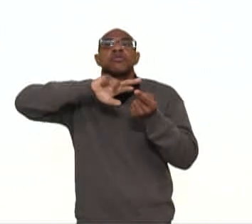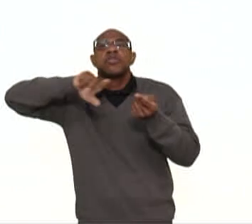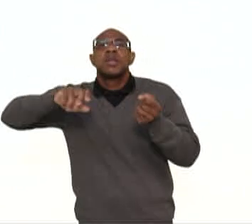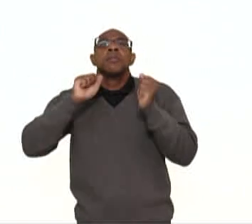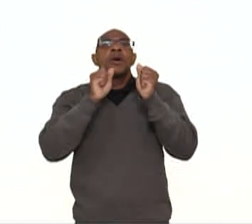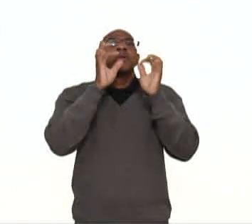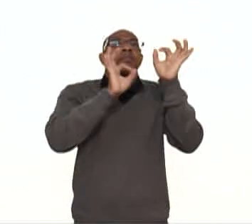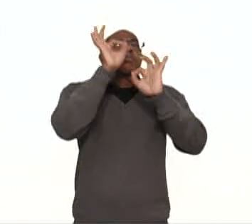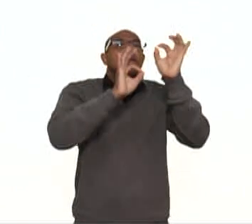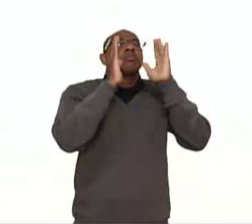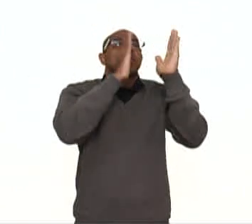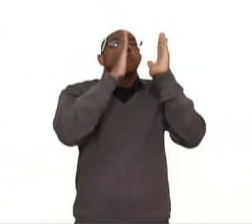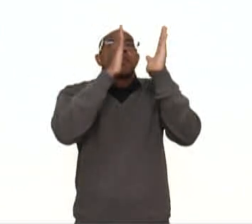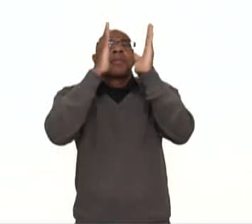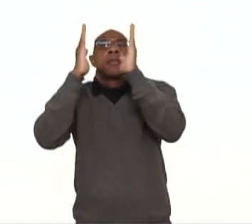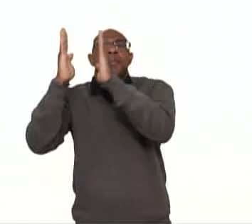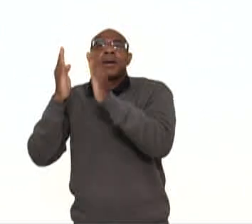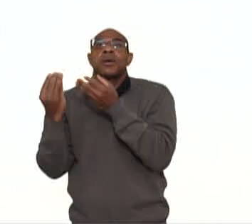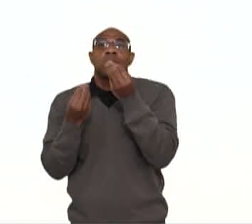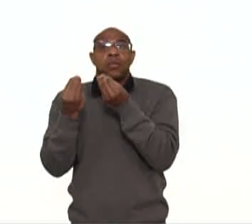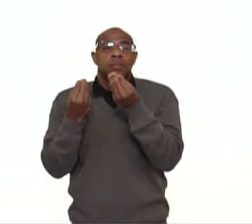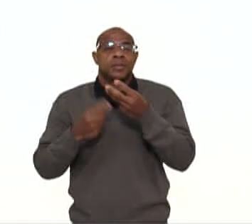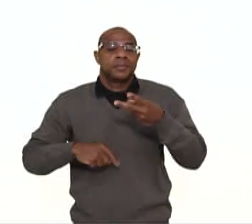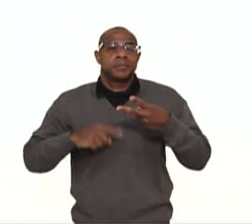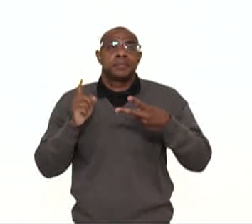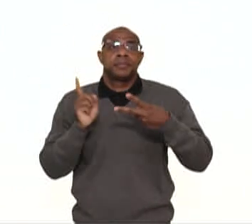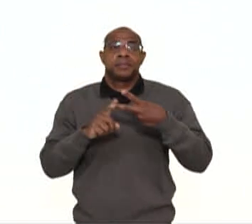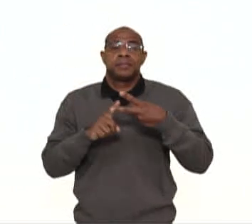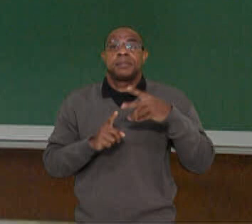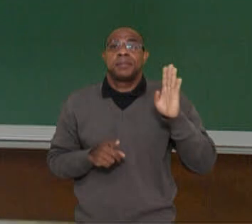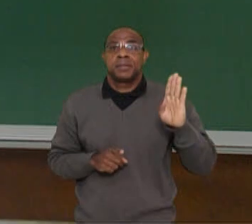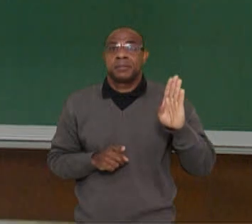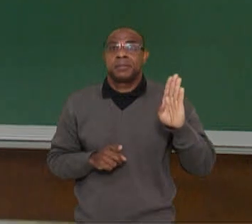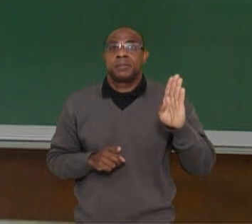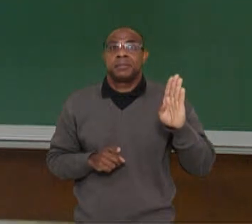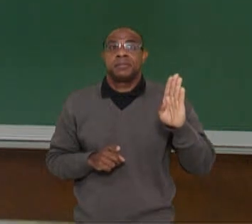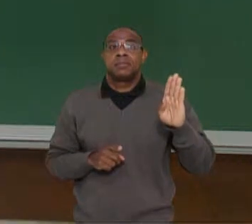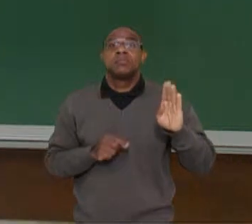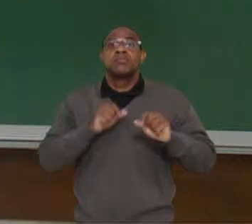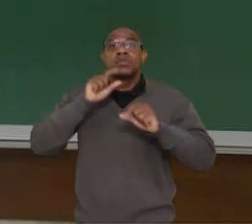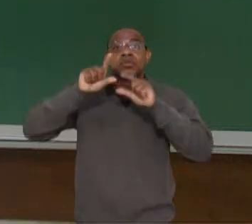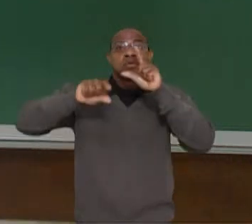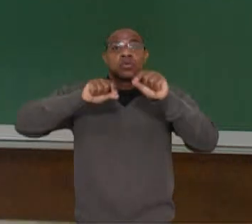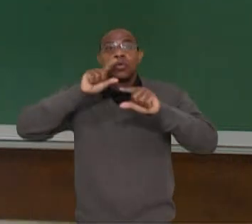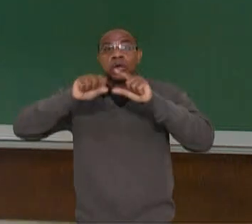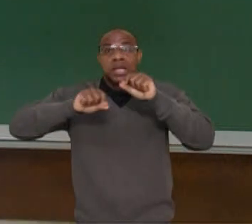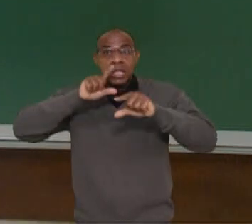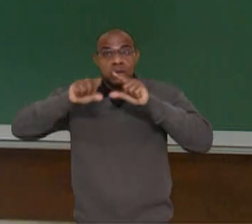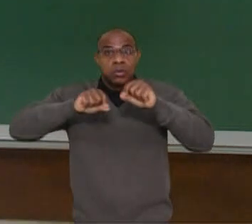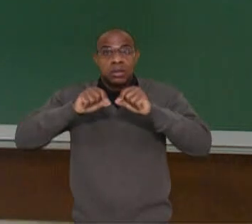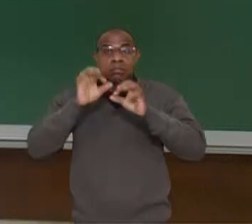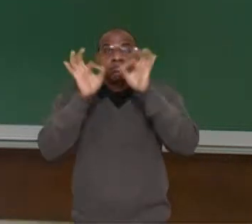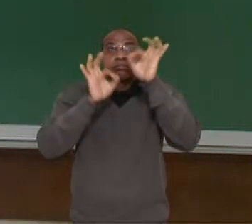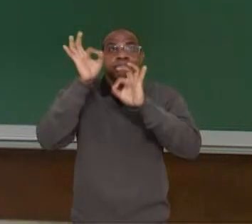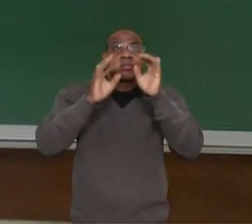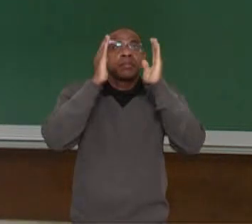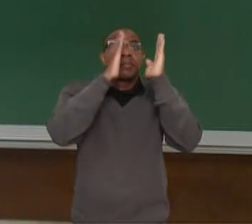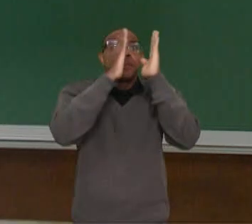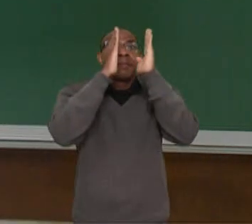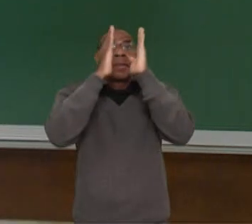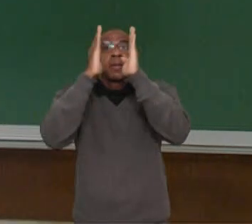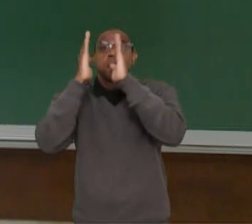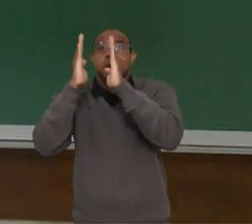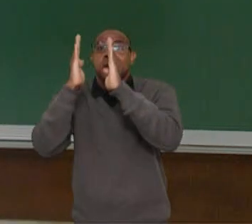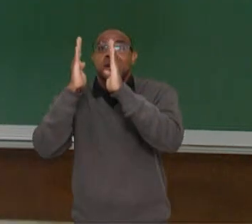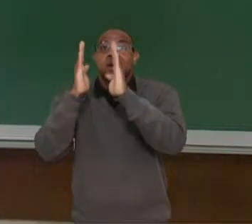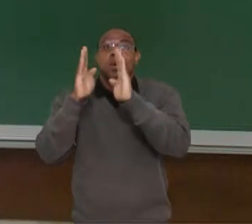pode fazer essa pilha de livros na prateleira? Letra B. Escolhendo uma das maneiras de organizar a pilha de livros, qual